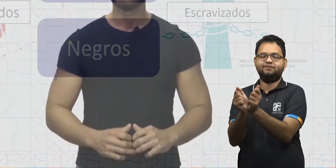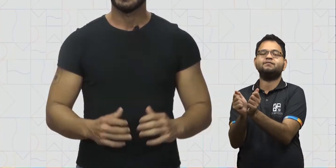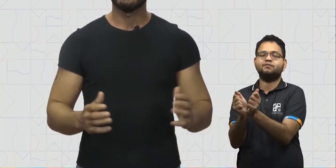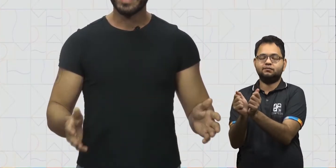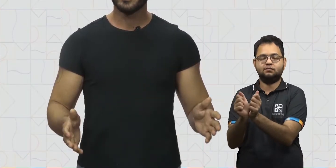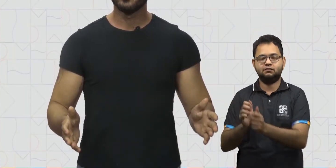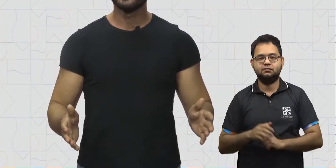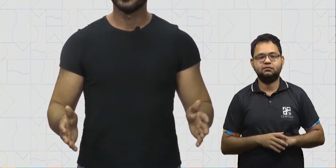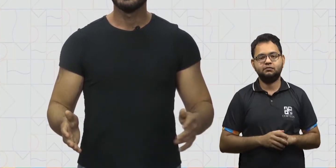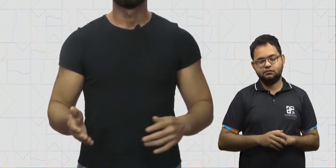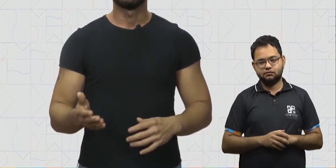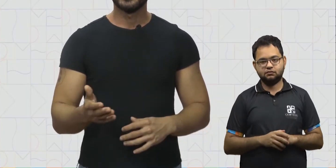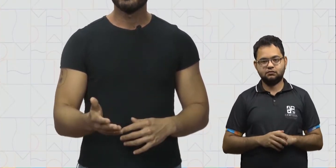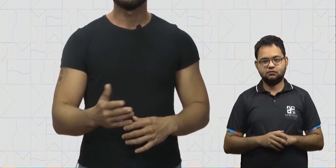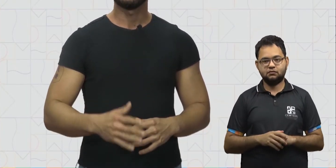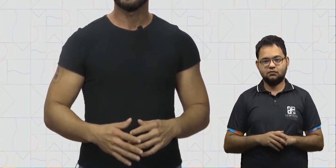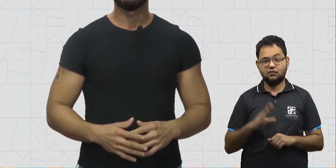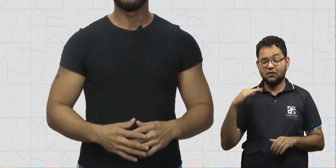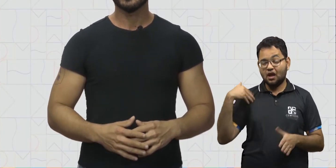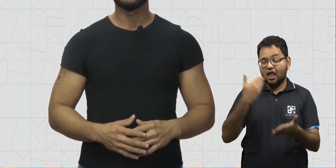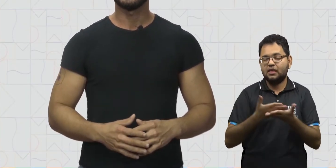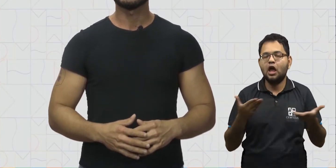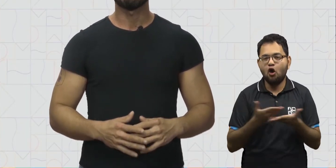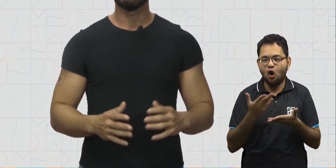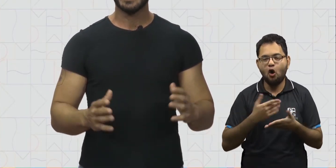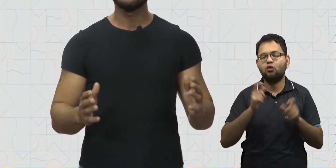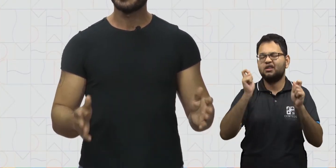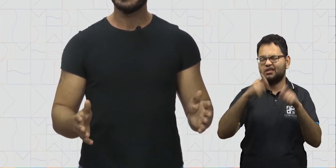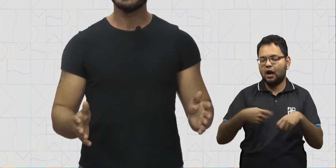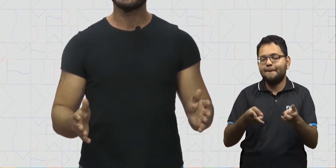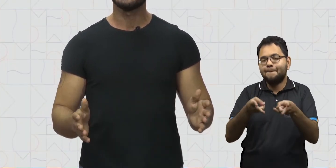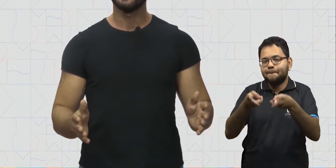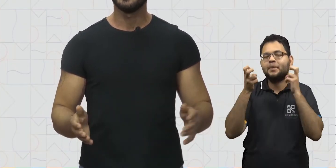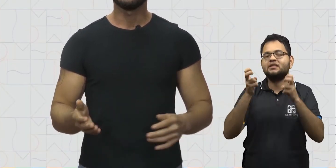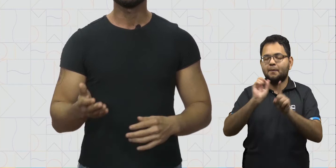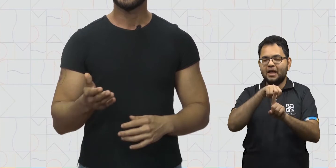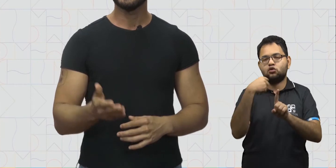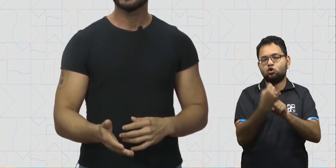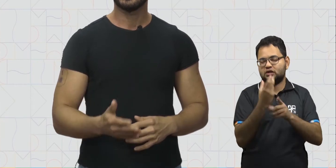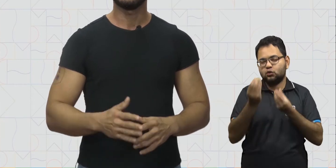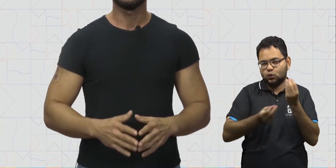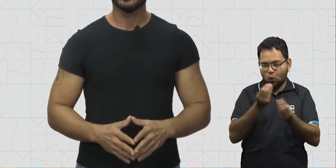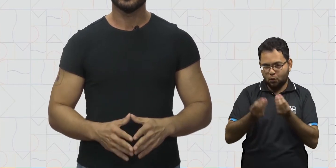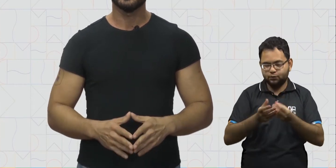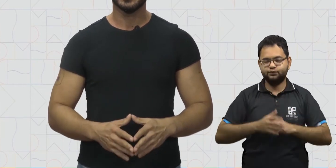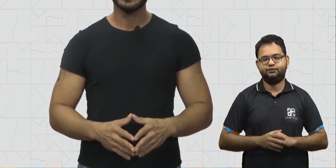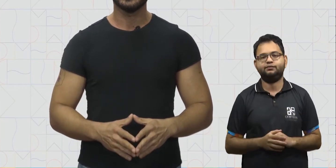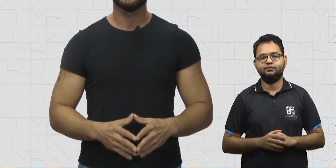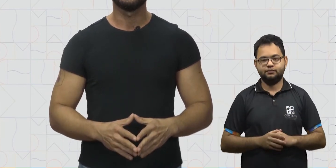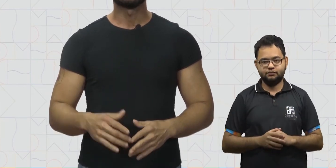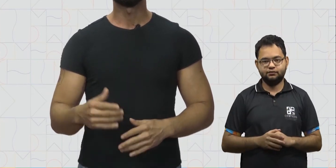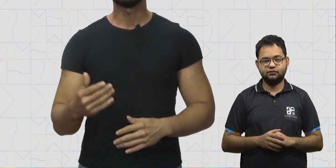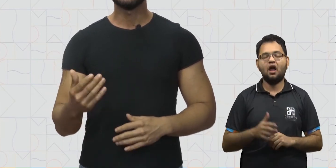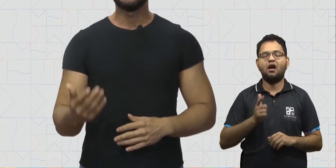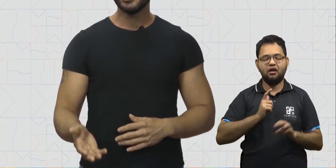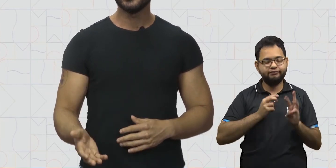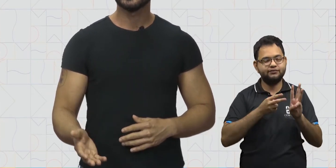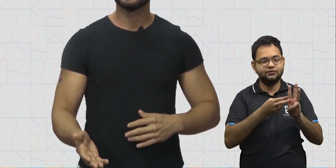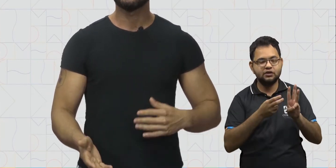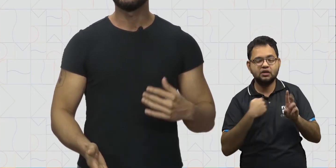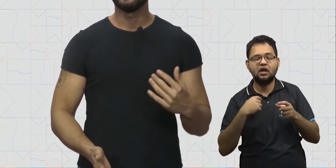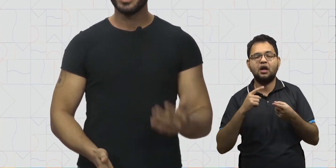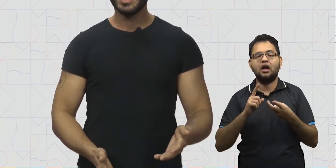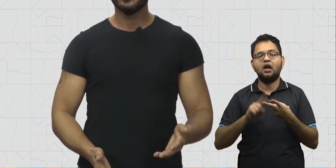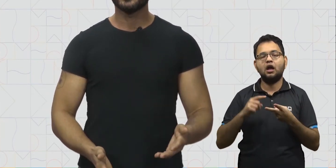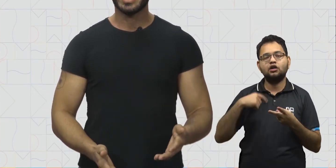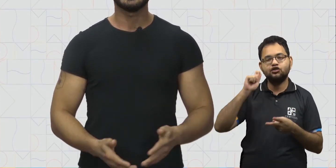escravizados. Até hoje, podemos ver o reflexo dessa marginalização enraizada em nossa sociedade. Tanto